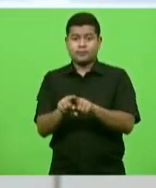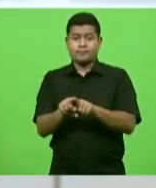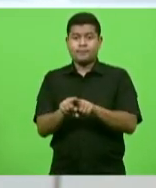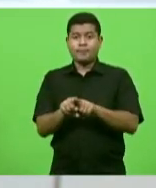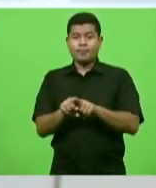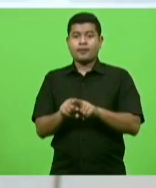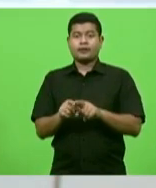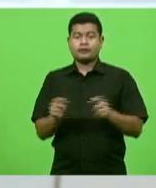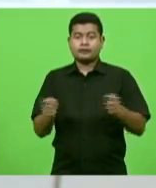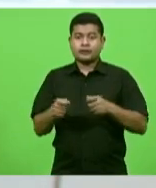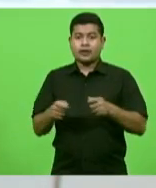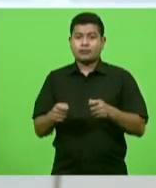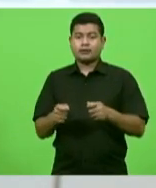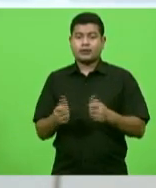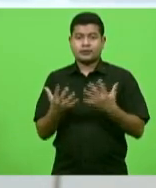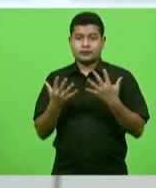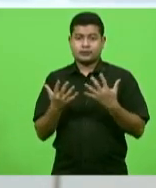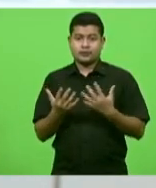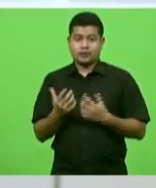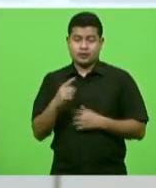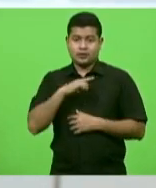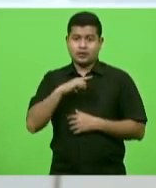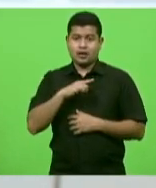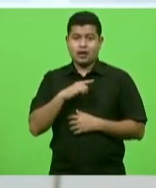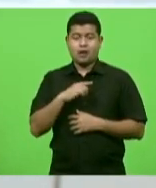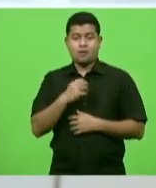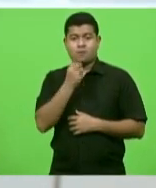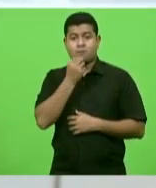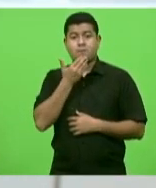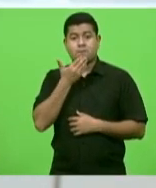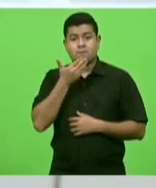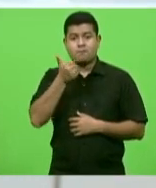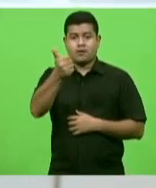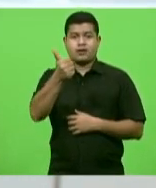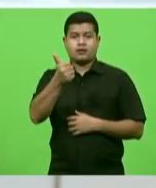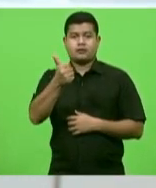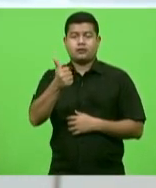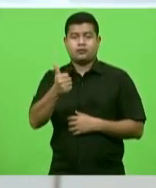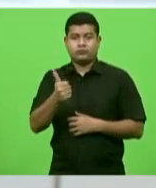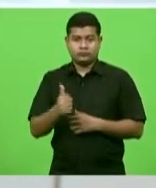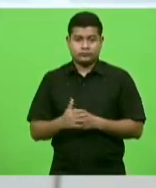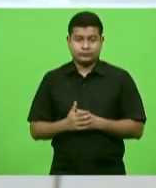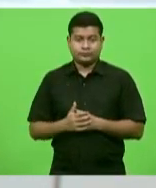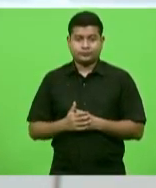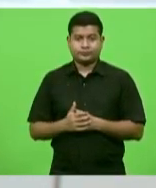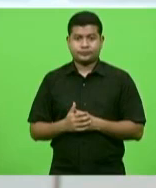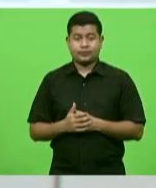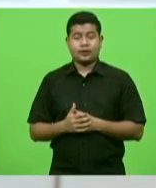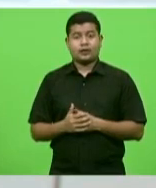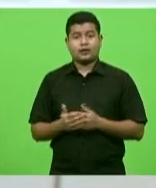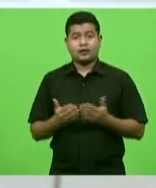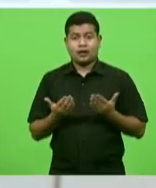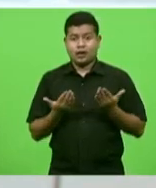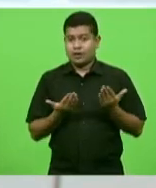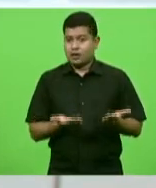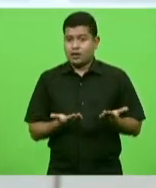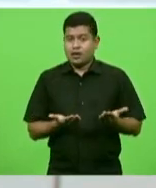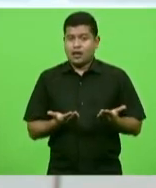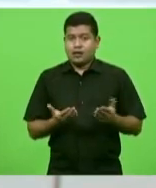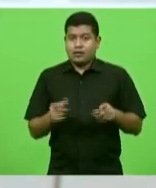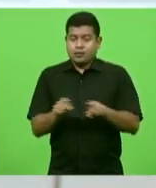bom melhor tipo de pênis não por outra razão é sempre desejável a